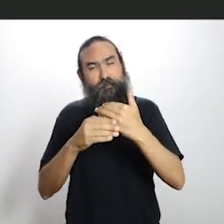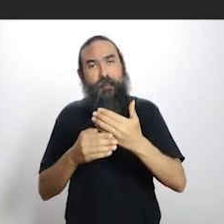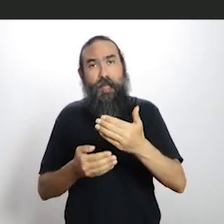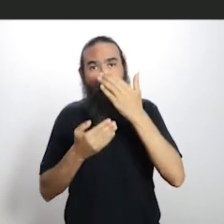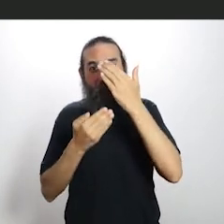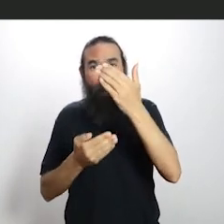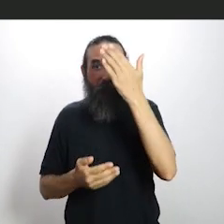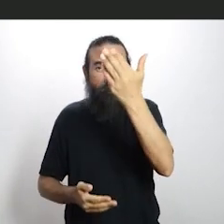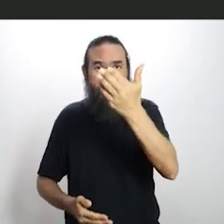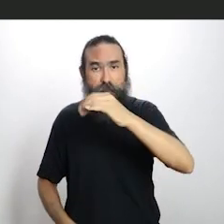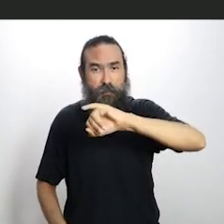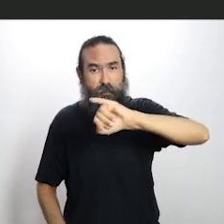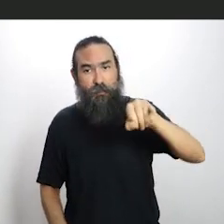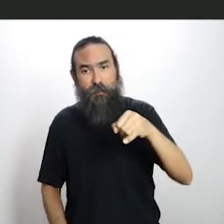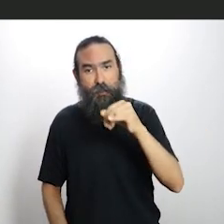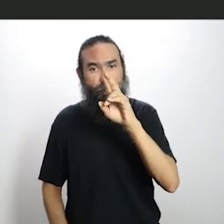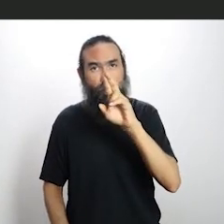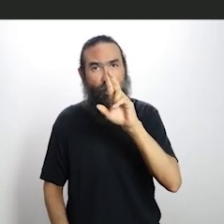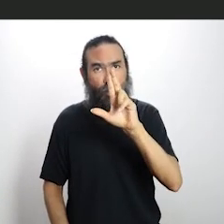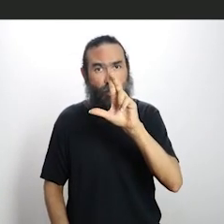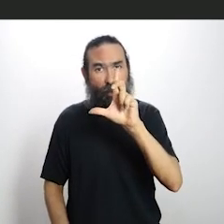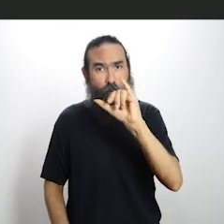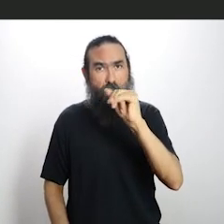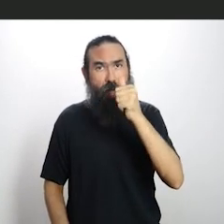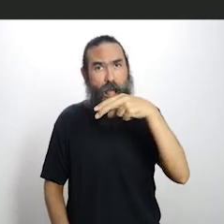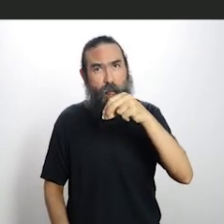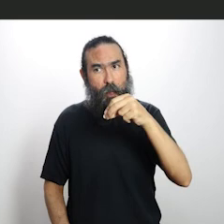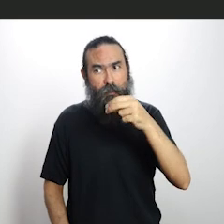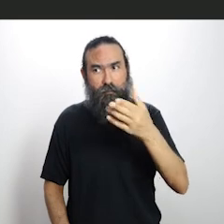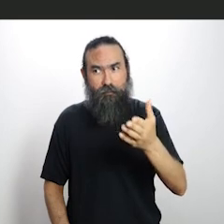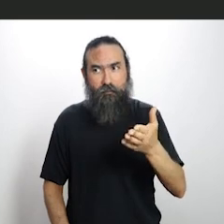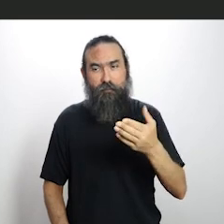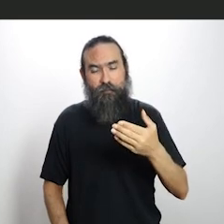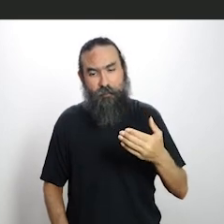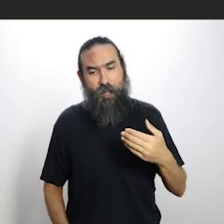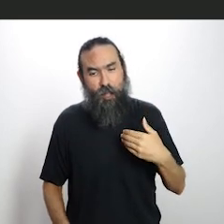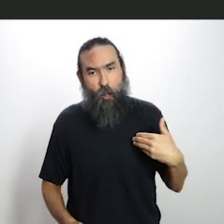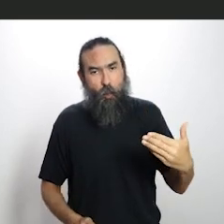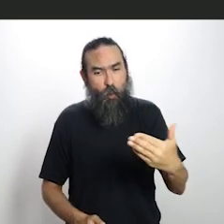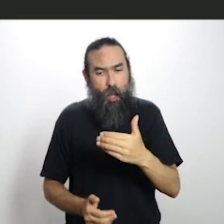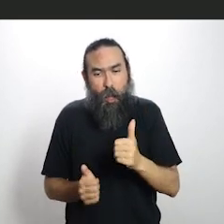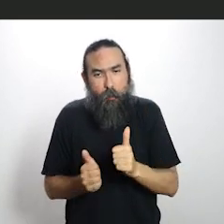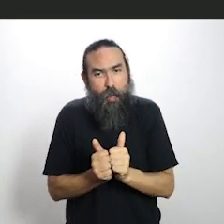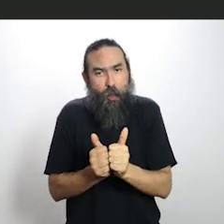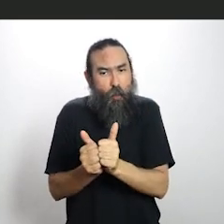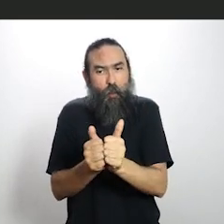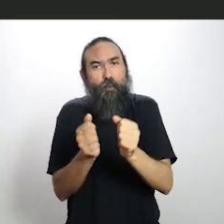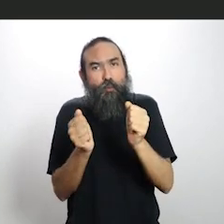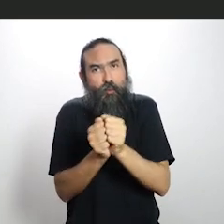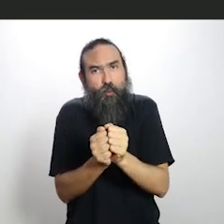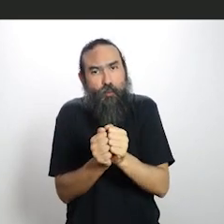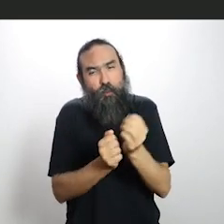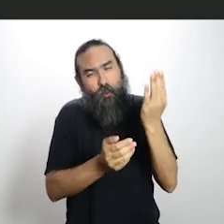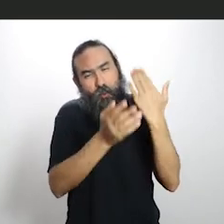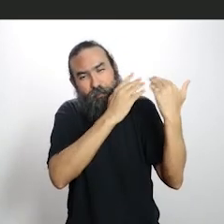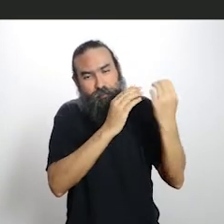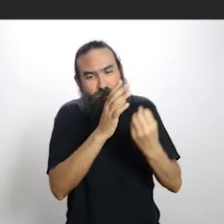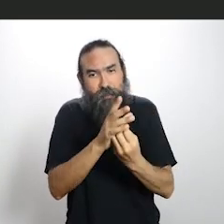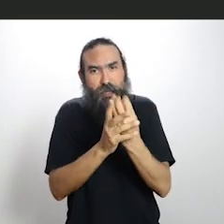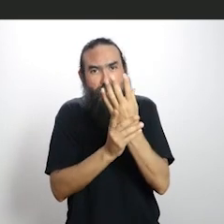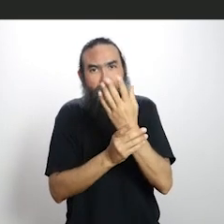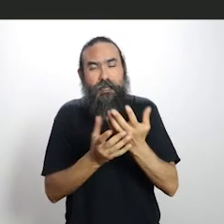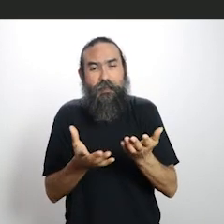também eu tive a oportunidade também de ter contato bastante do Conselho Turino